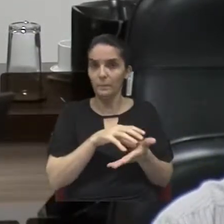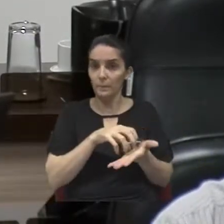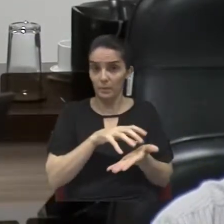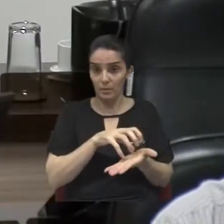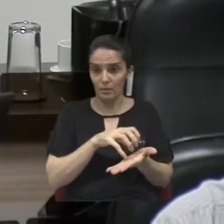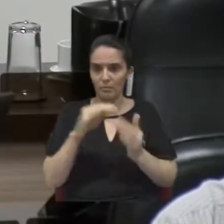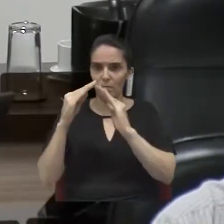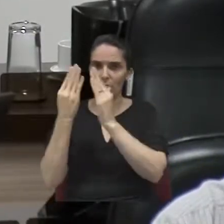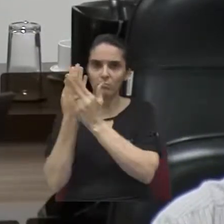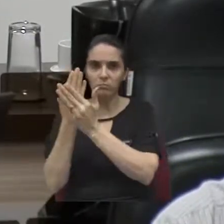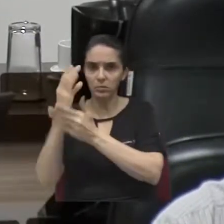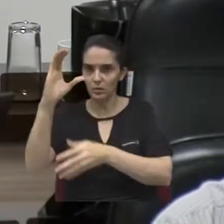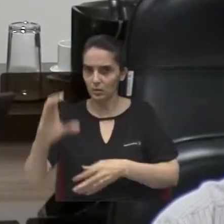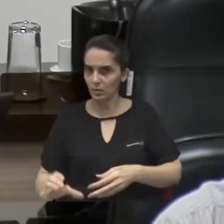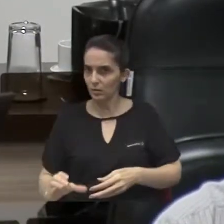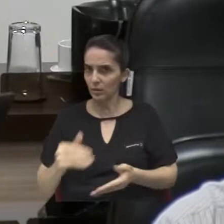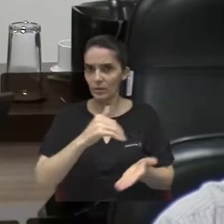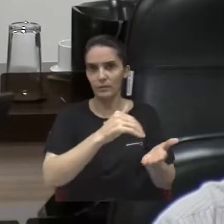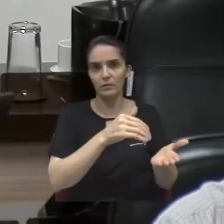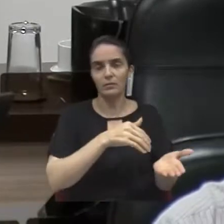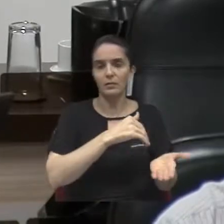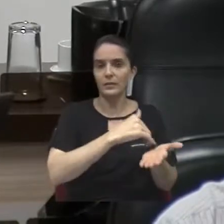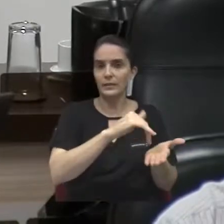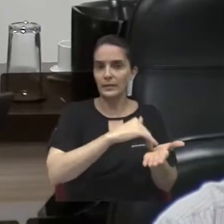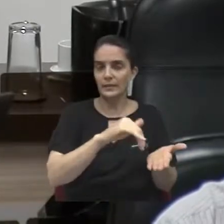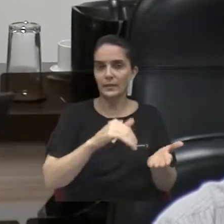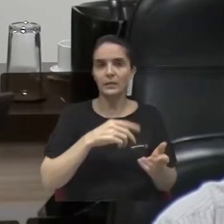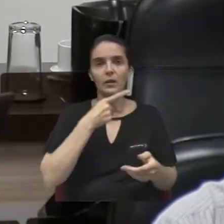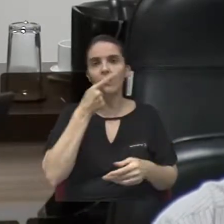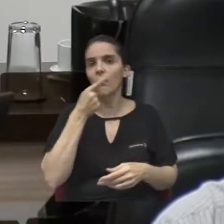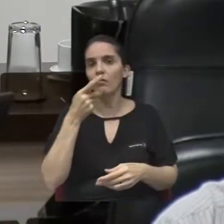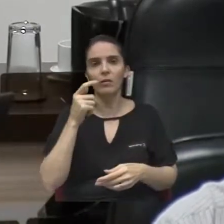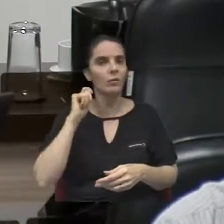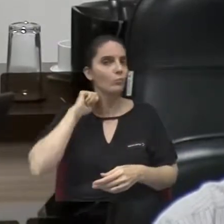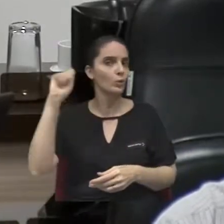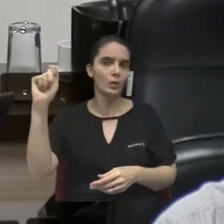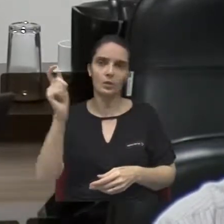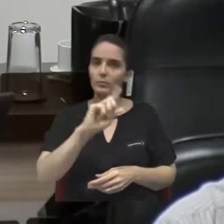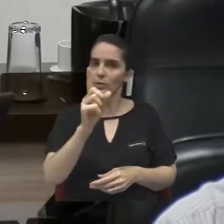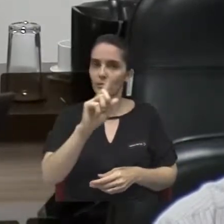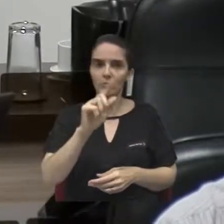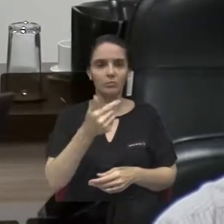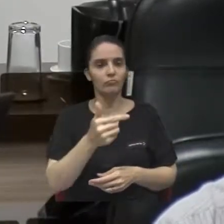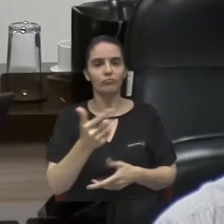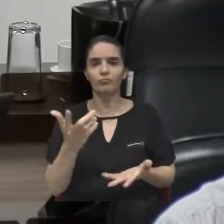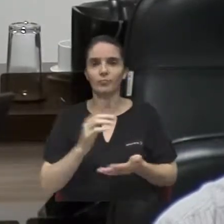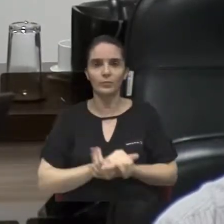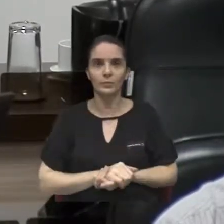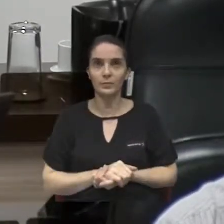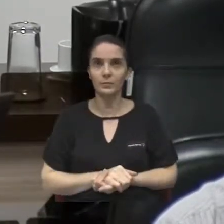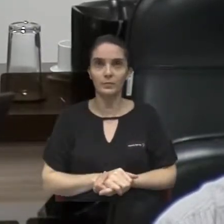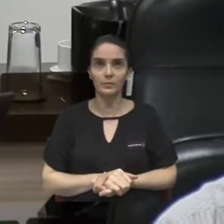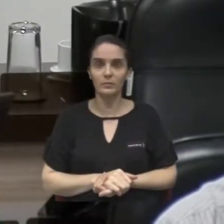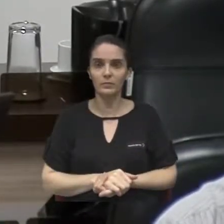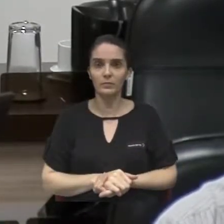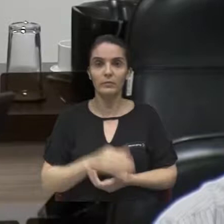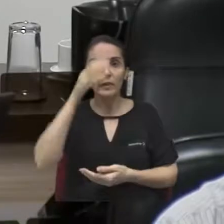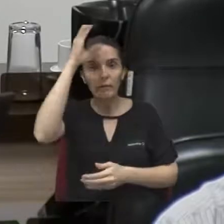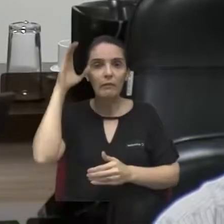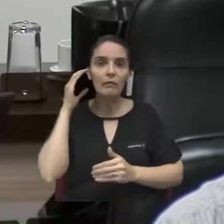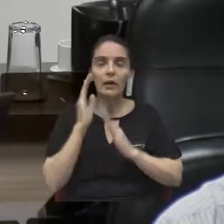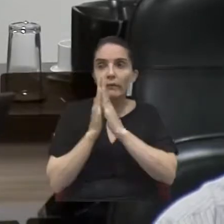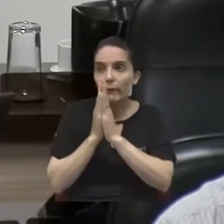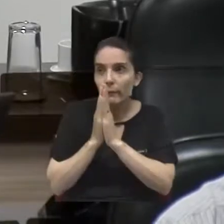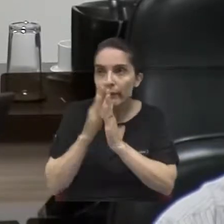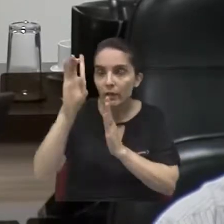O secretário, numa rádio, já anunciou que agora, no mês de abril, não vai ter inscrição. Uma parte, pelo amor de Deus. Só um minutinho, vereador. Não